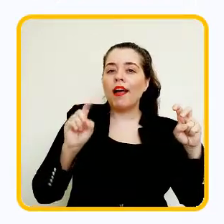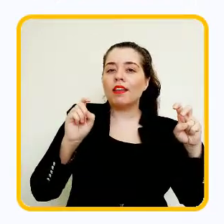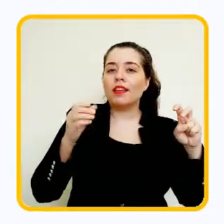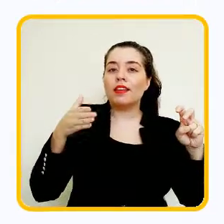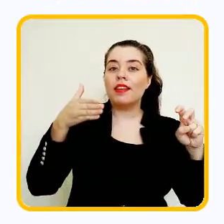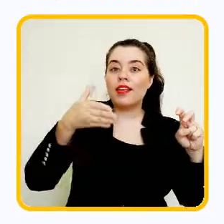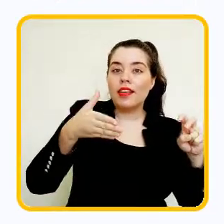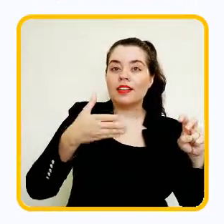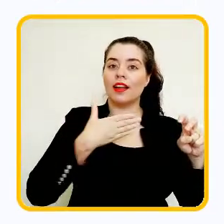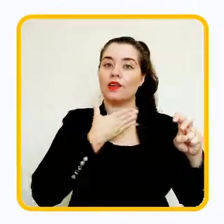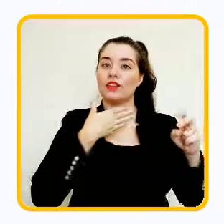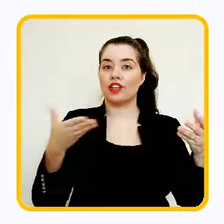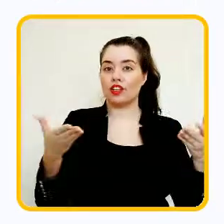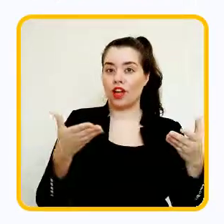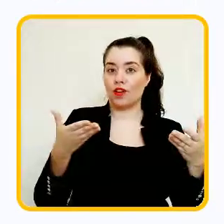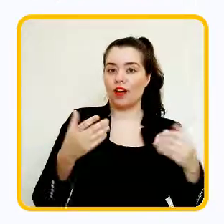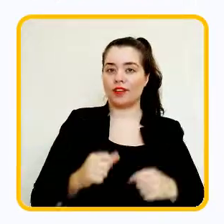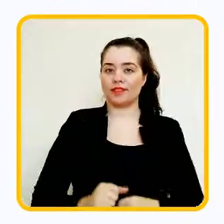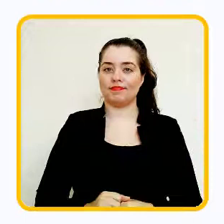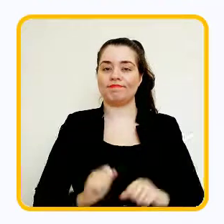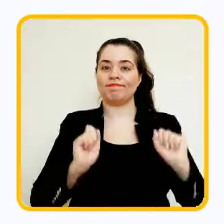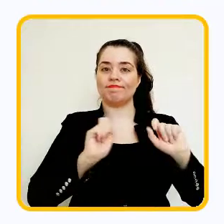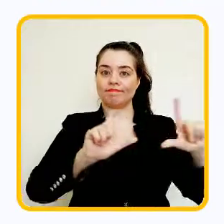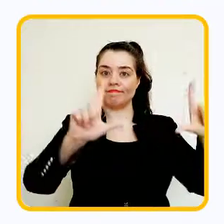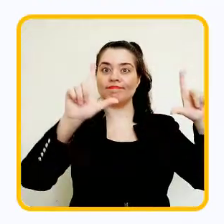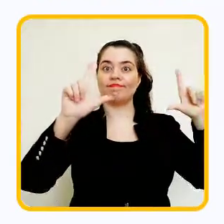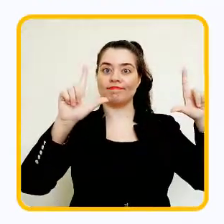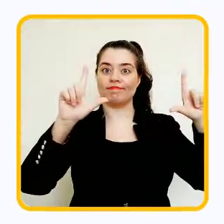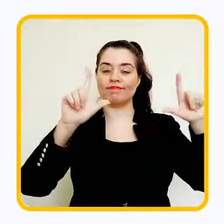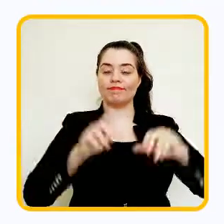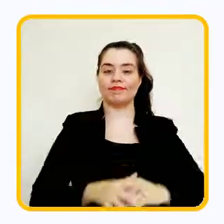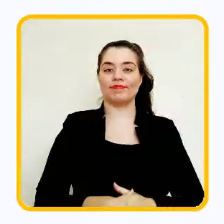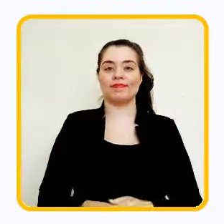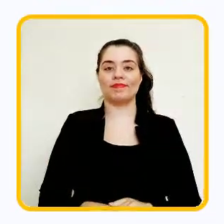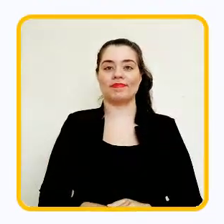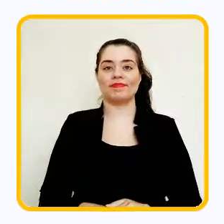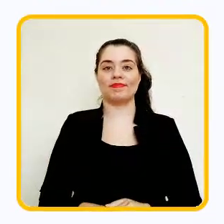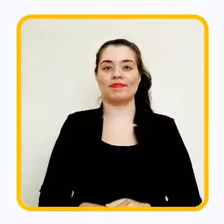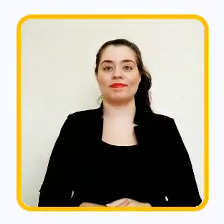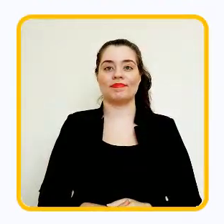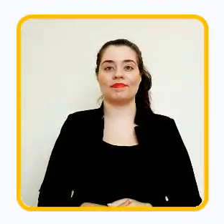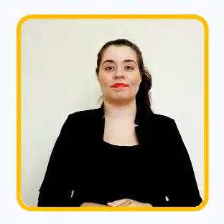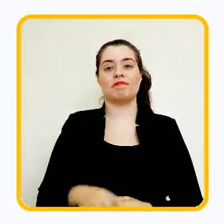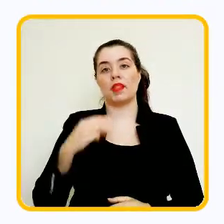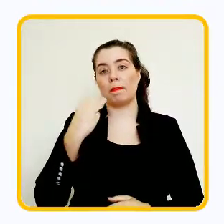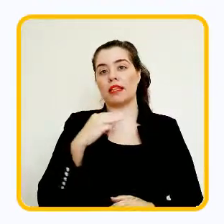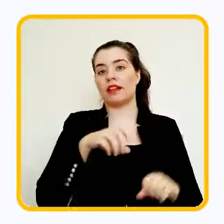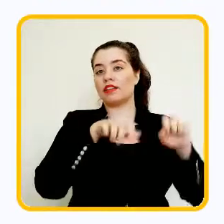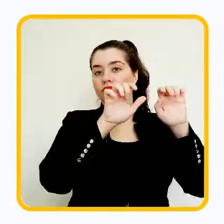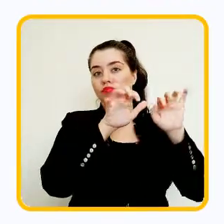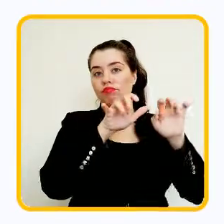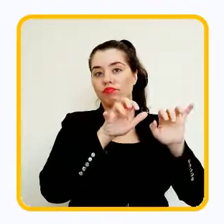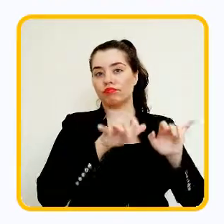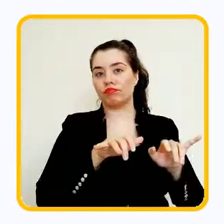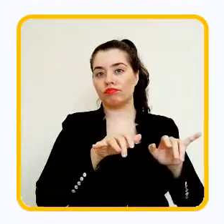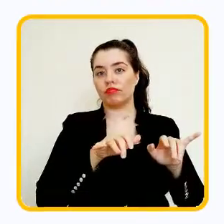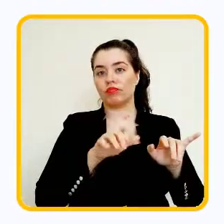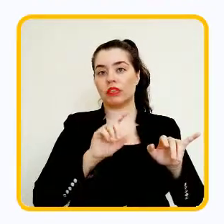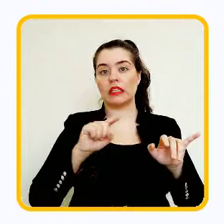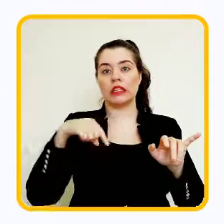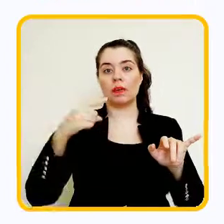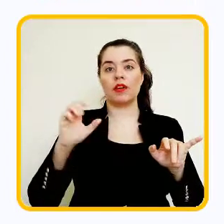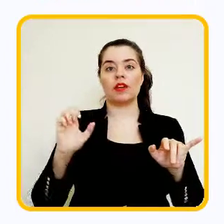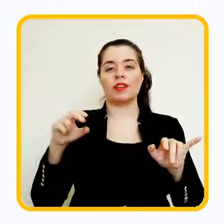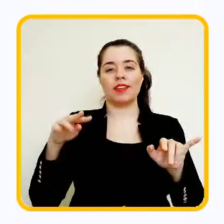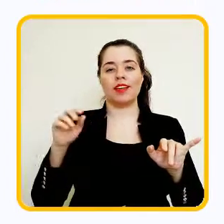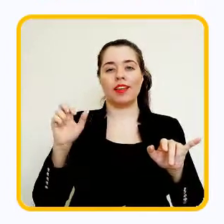disponível no link Clique aqui para entrar no chat agora. Uma janela pop-up vai abrir no seu navegador. Você digita sua